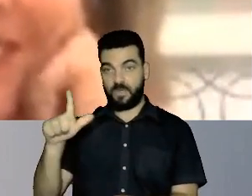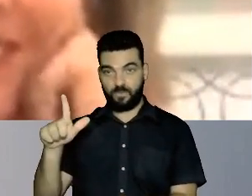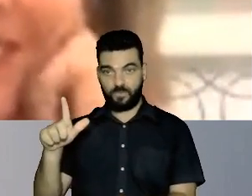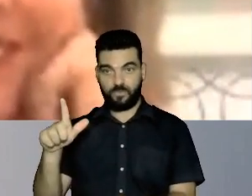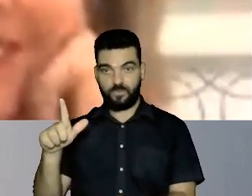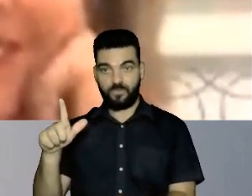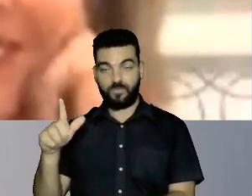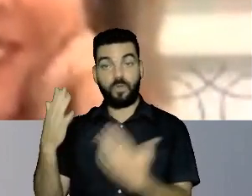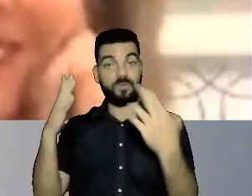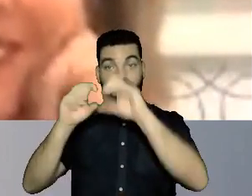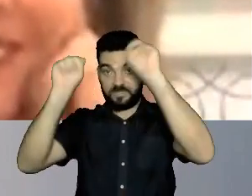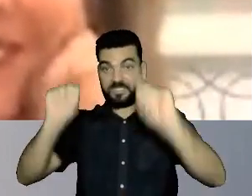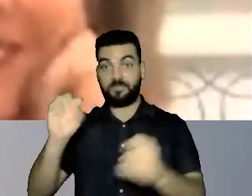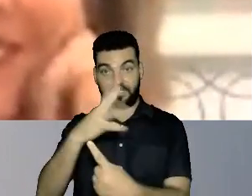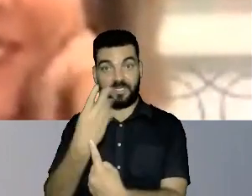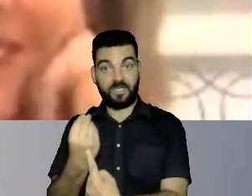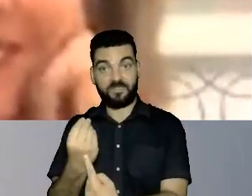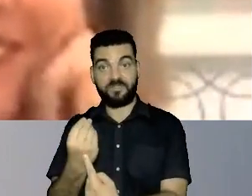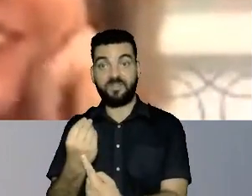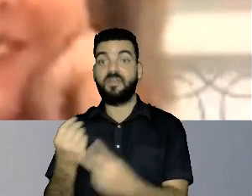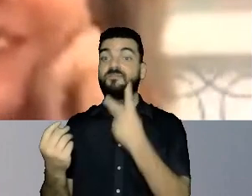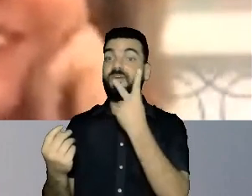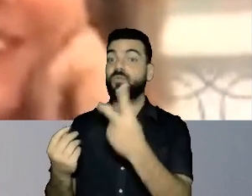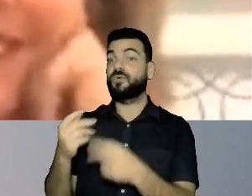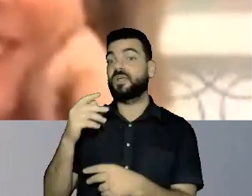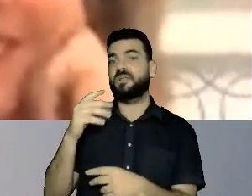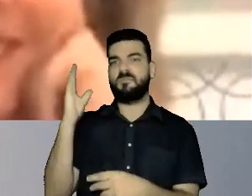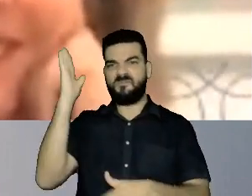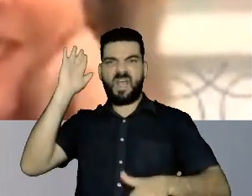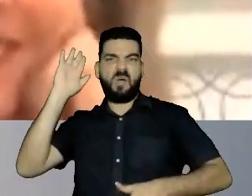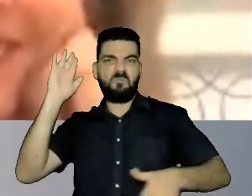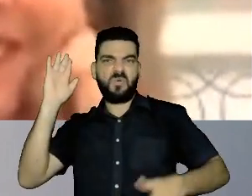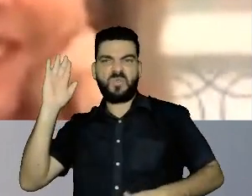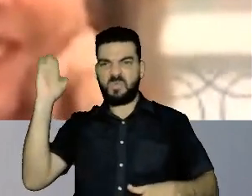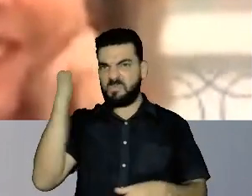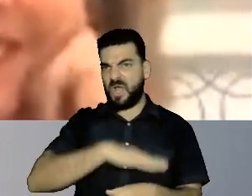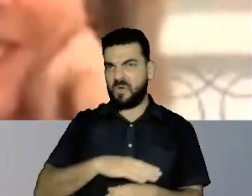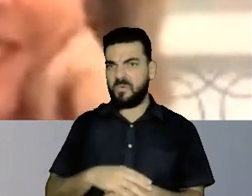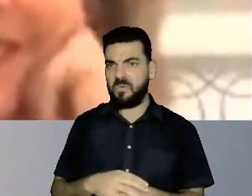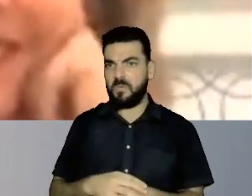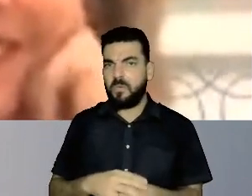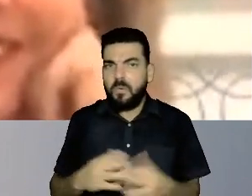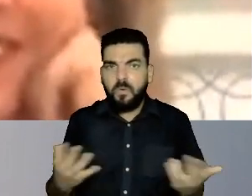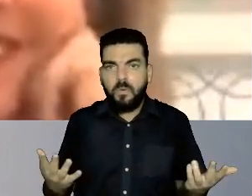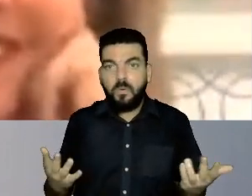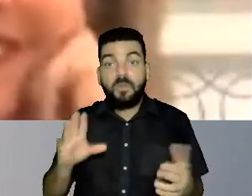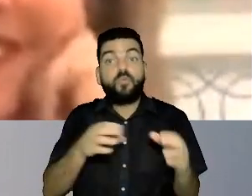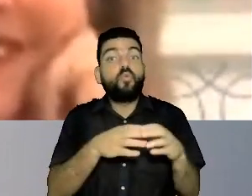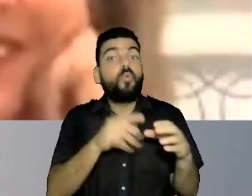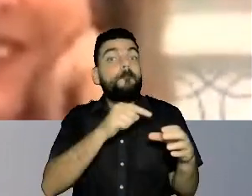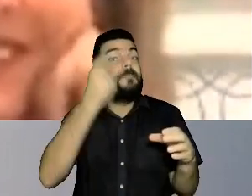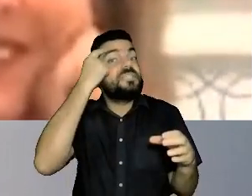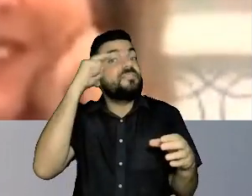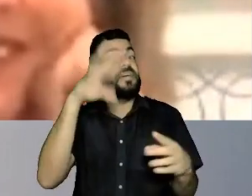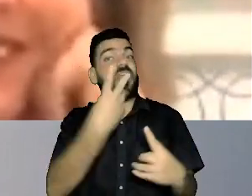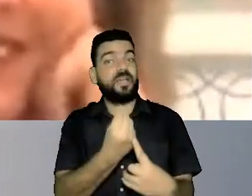acreditando que aquilo que estavam fazendo era arte. A Bienal, que é um sistema de